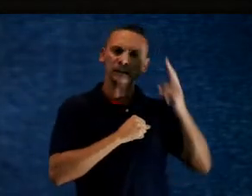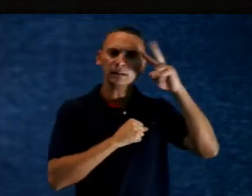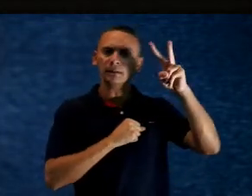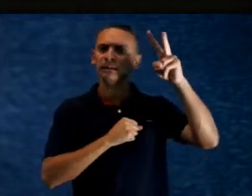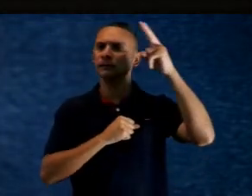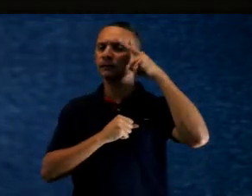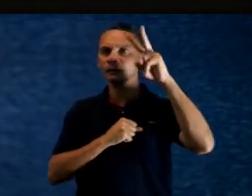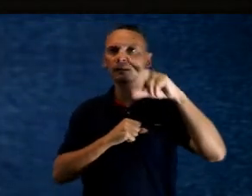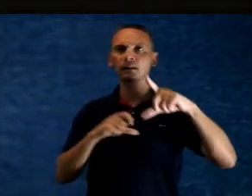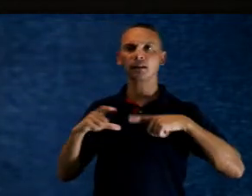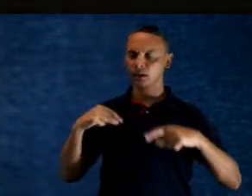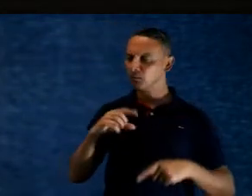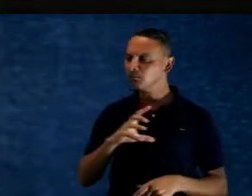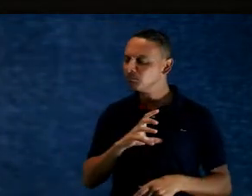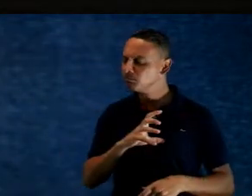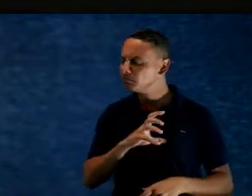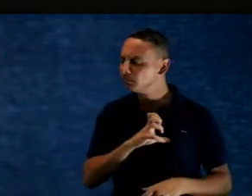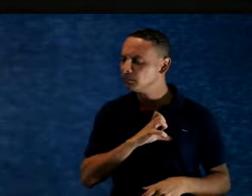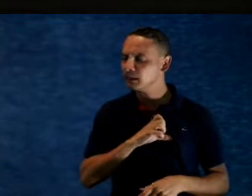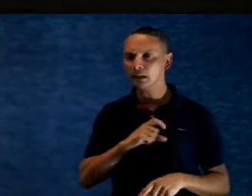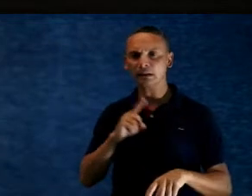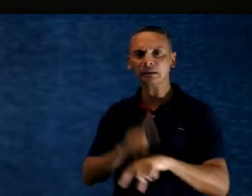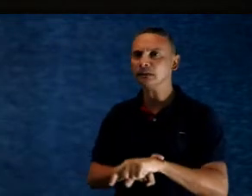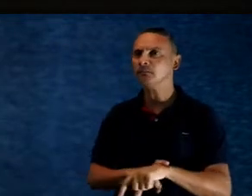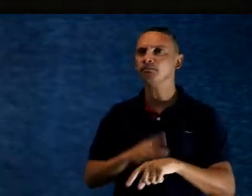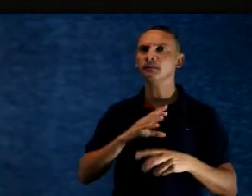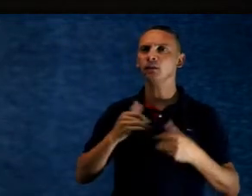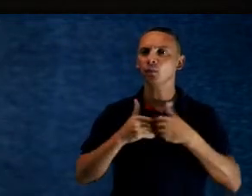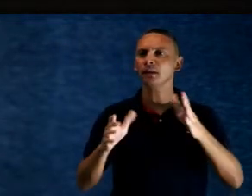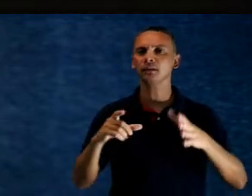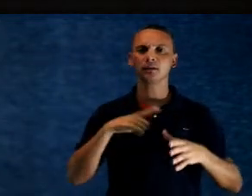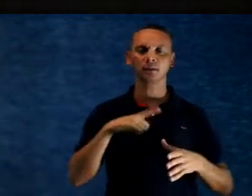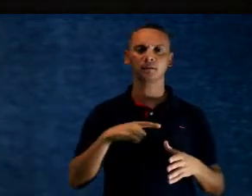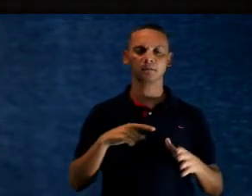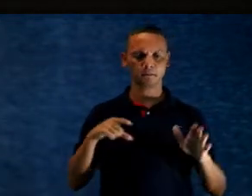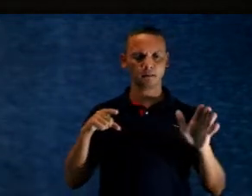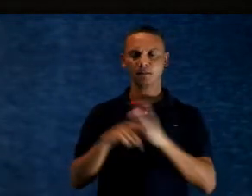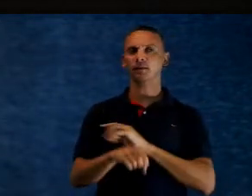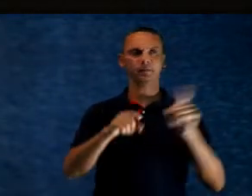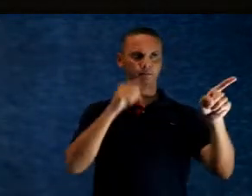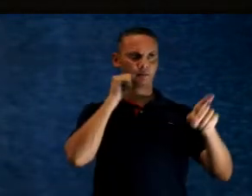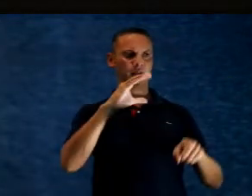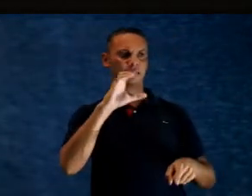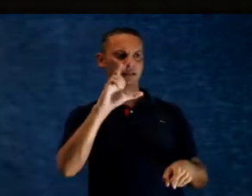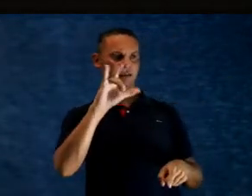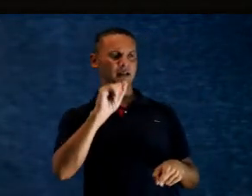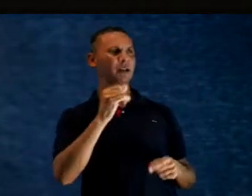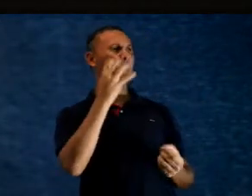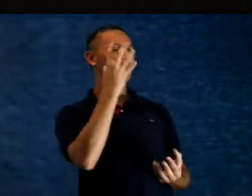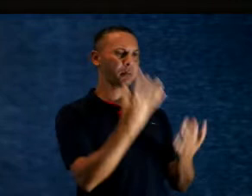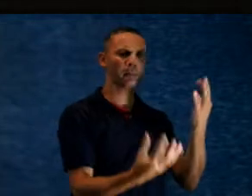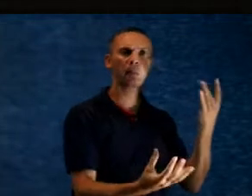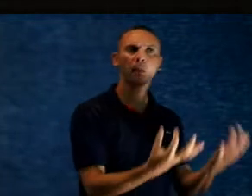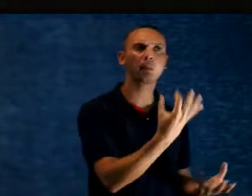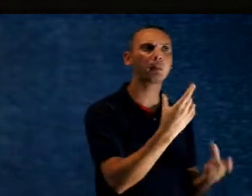e quente e desinteressou-se. Comecei, então, a cavar um buraquinho debaixo da goiabeira. Ele ficaria ali dentro,